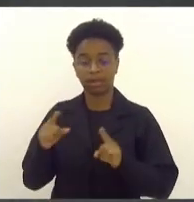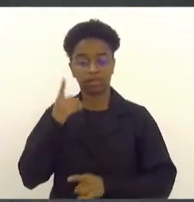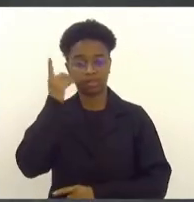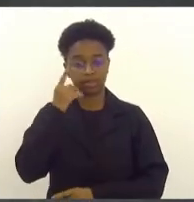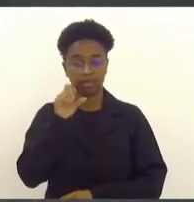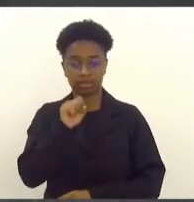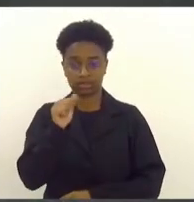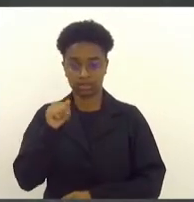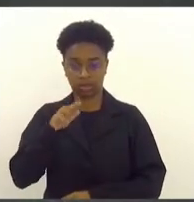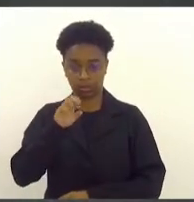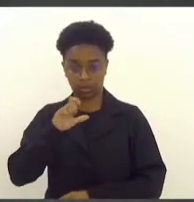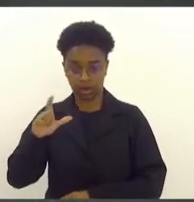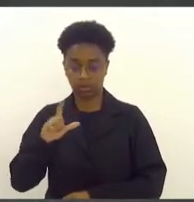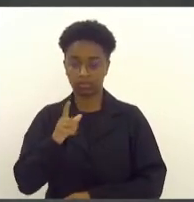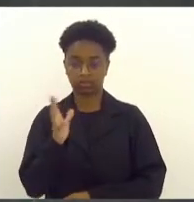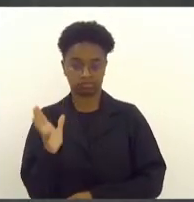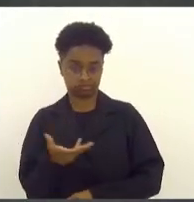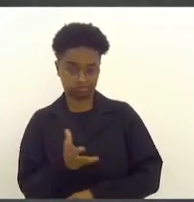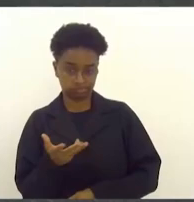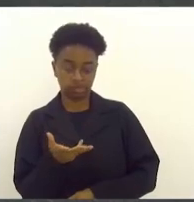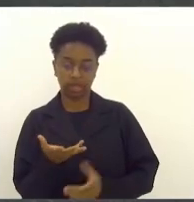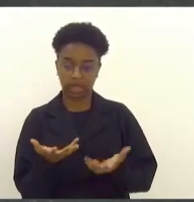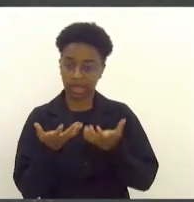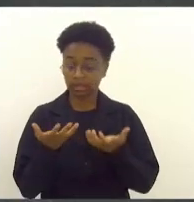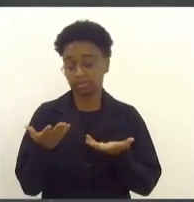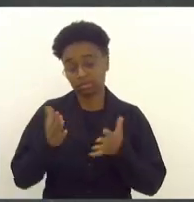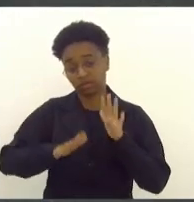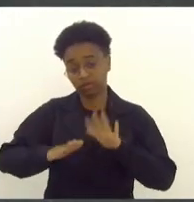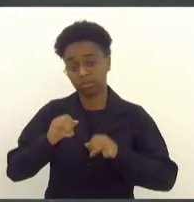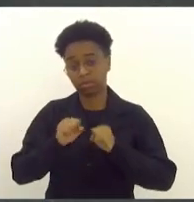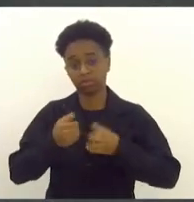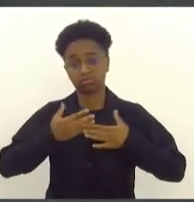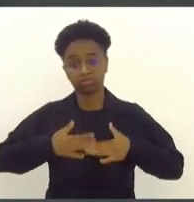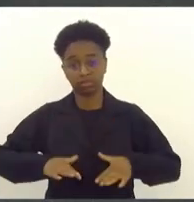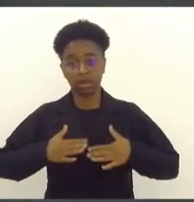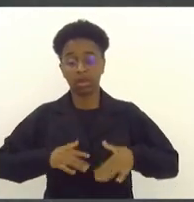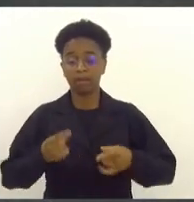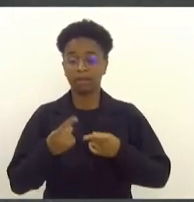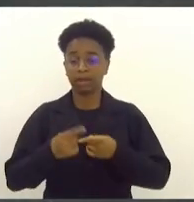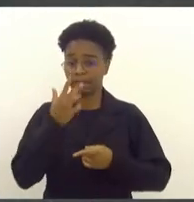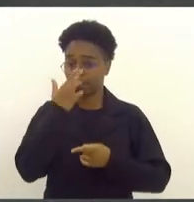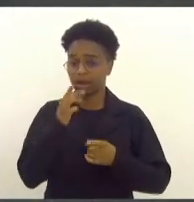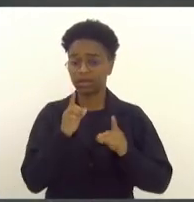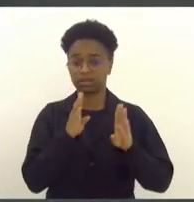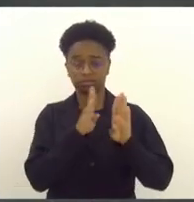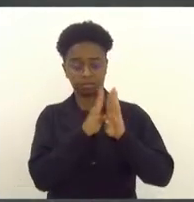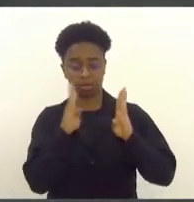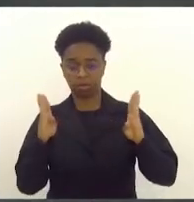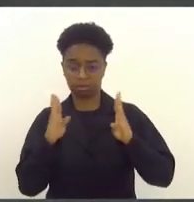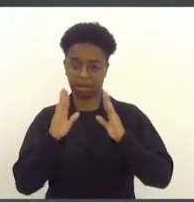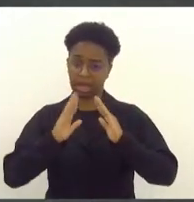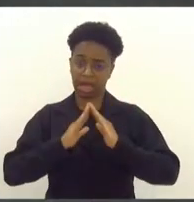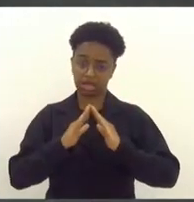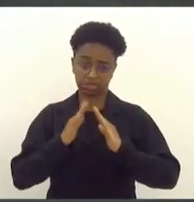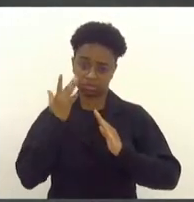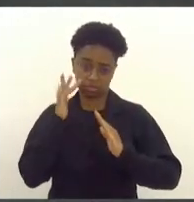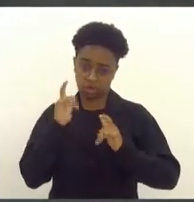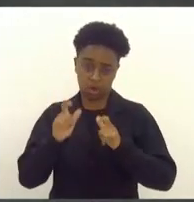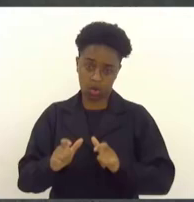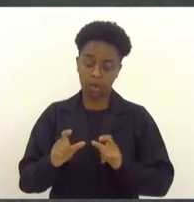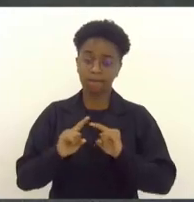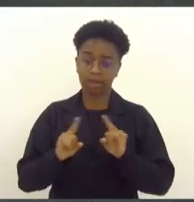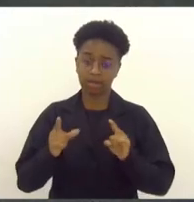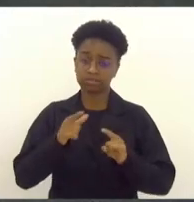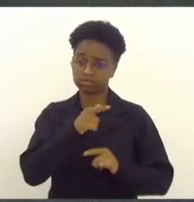Rafael que tá tão apressado Talvez ele possa descansar Pela Vista ele tá numa brilhoteca em casa eu não sei onde ele está mas